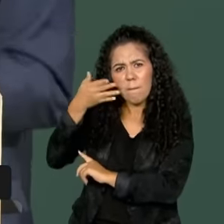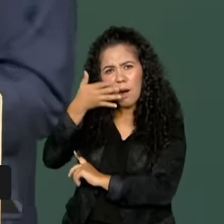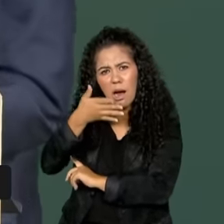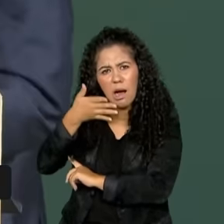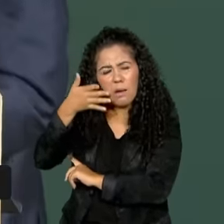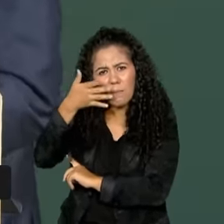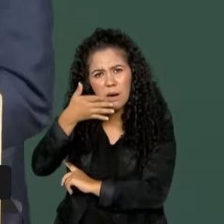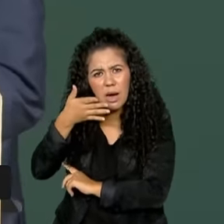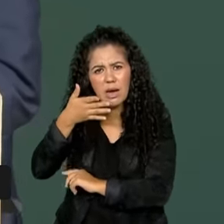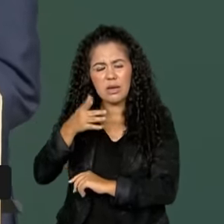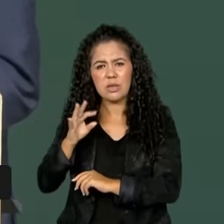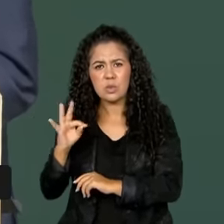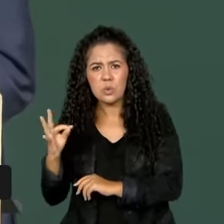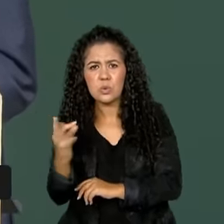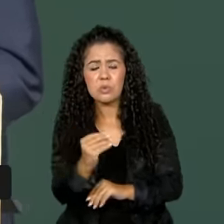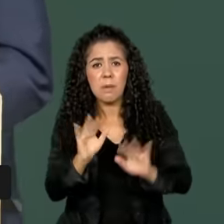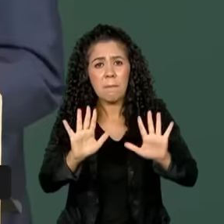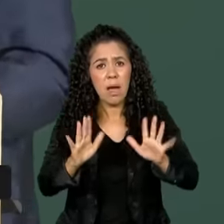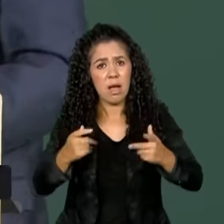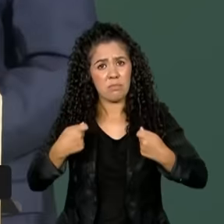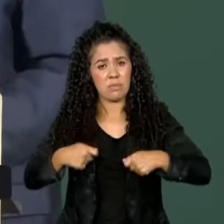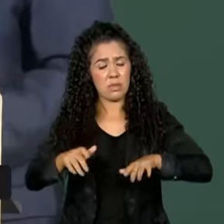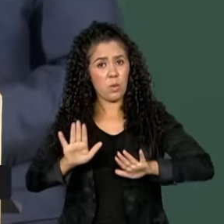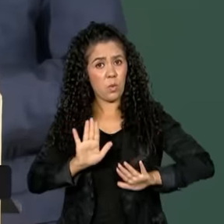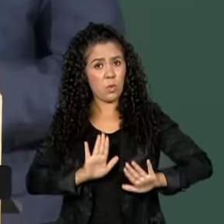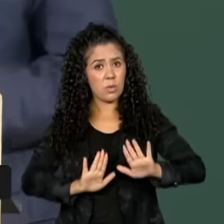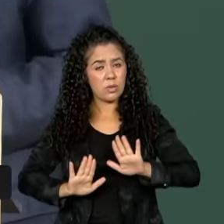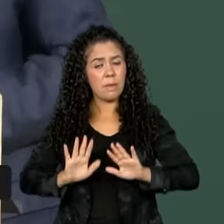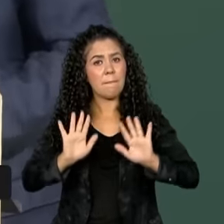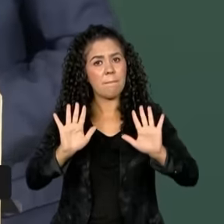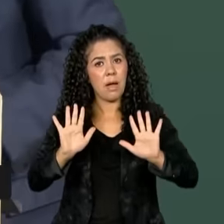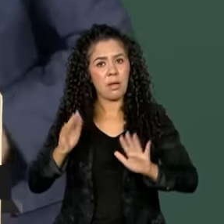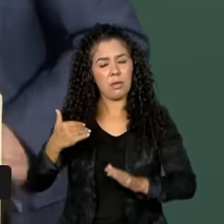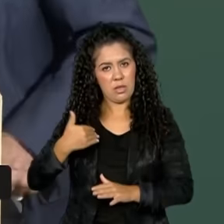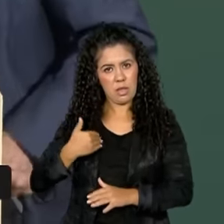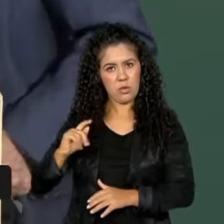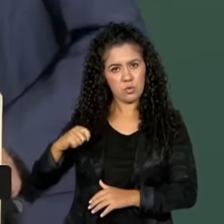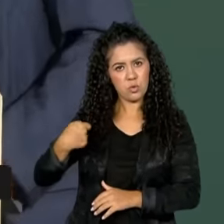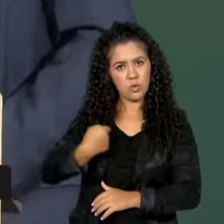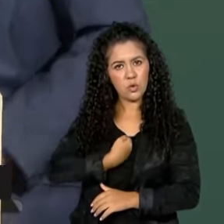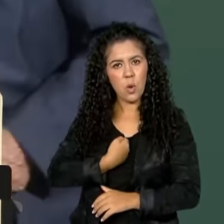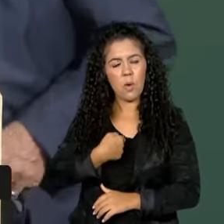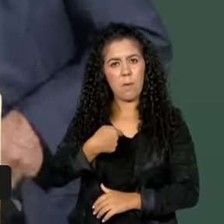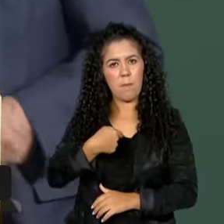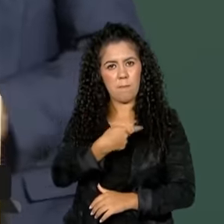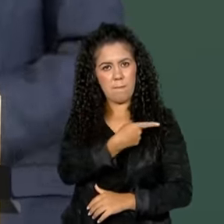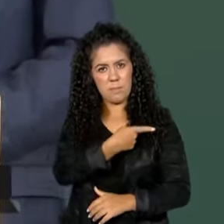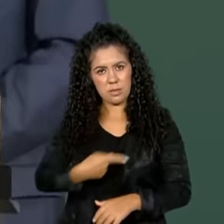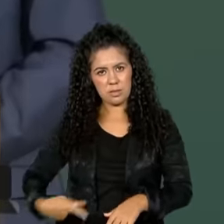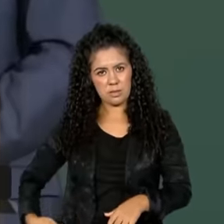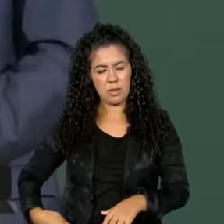muito cuidado. E eu, embora seja o presidente do Brasil,